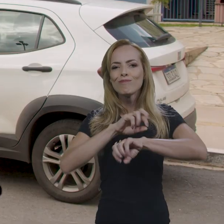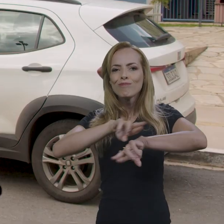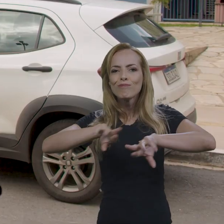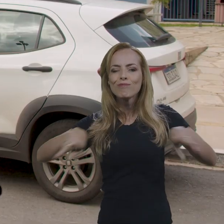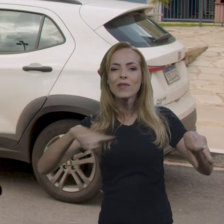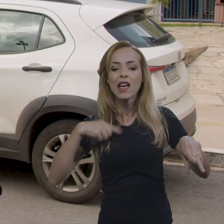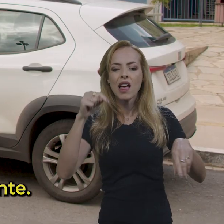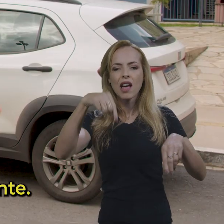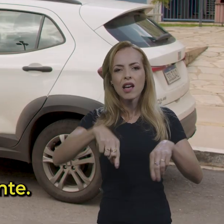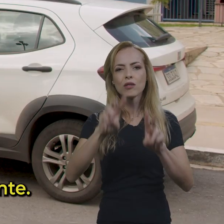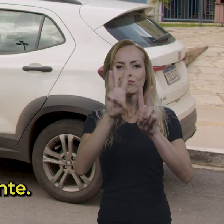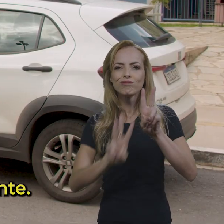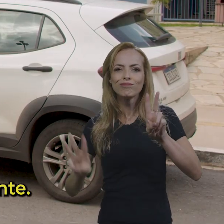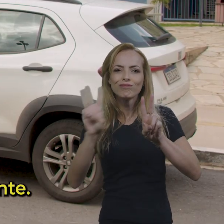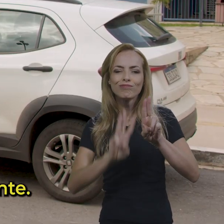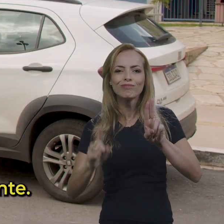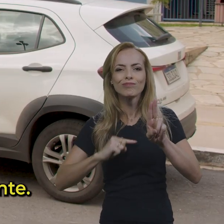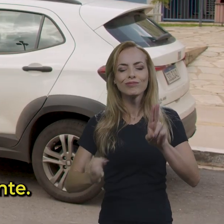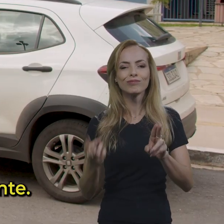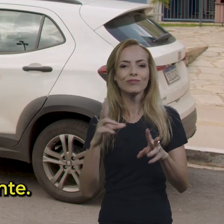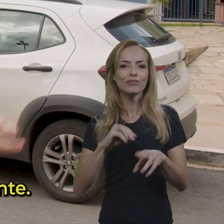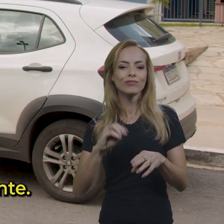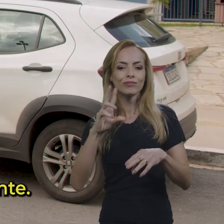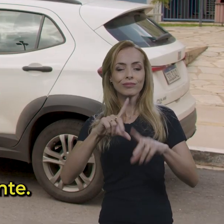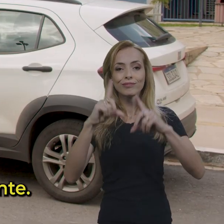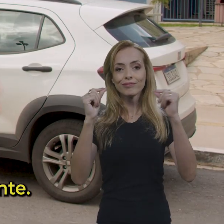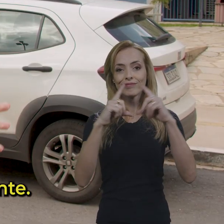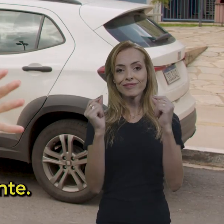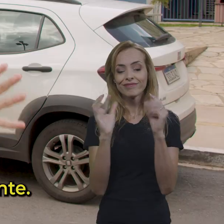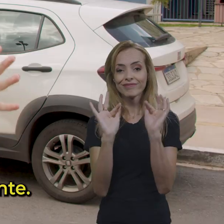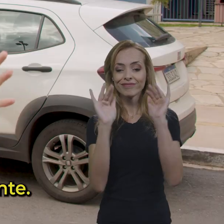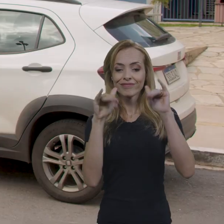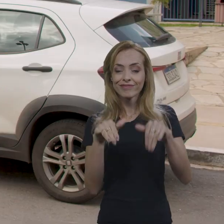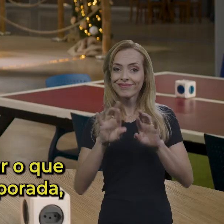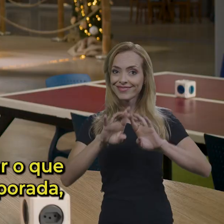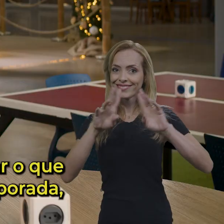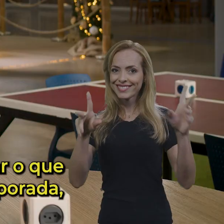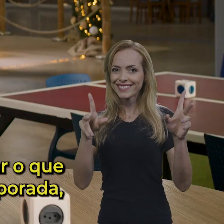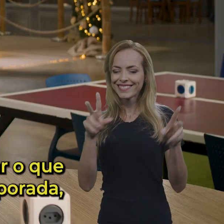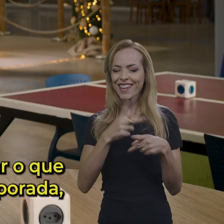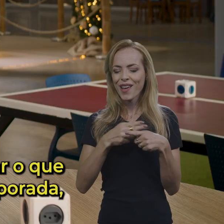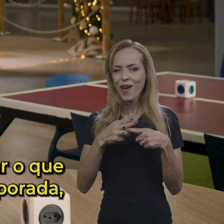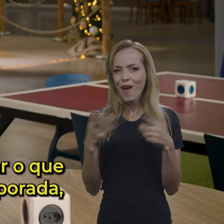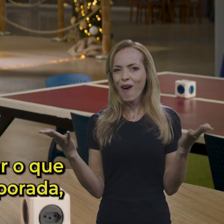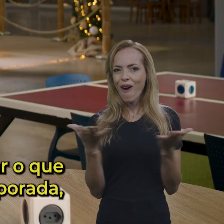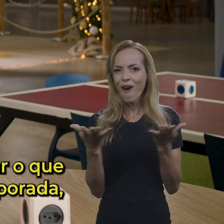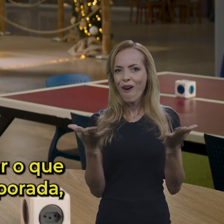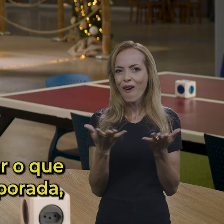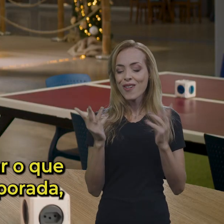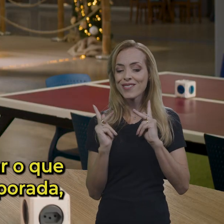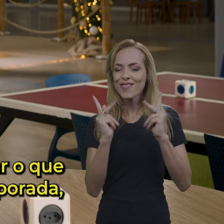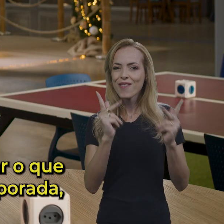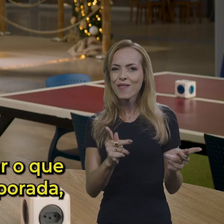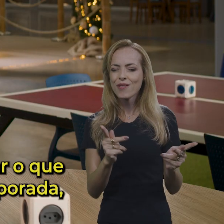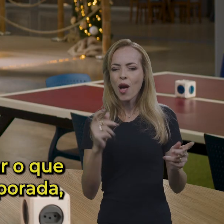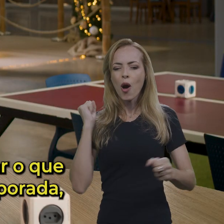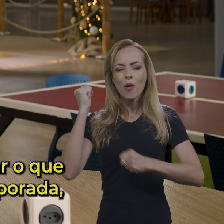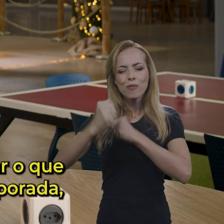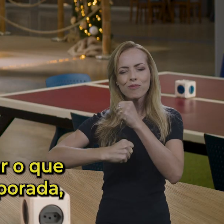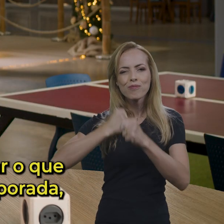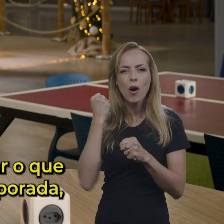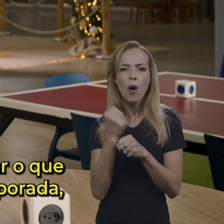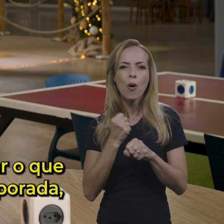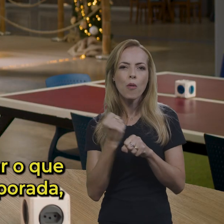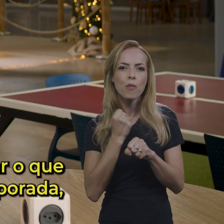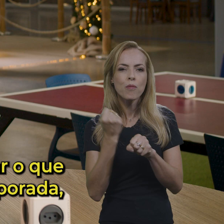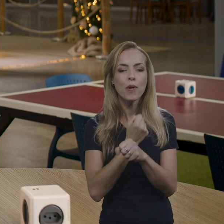Taguatinga da Universidade Católica de Brasília para encerrarmos de um jeito diferente. No episódio de hoje vamos revisitar o que construímos ao